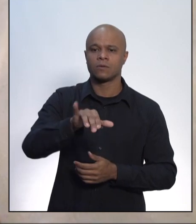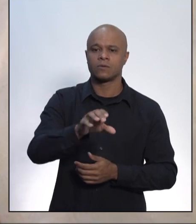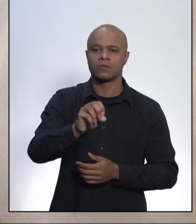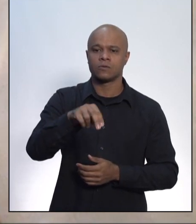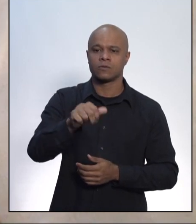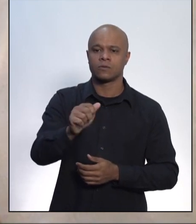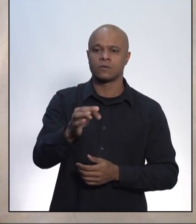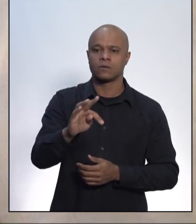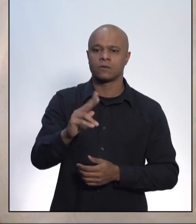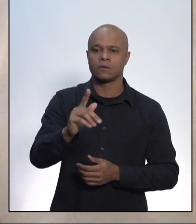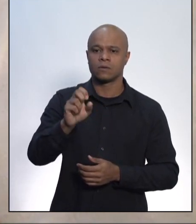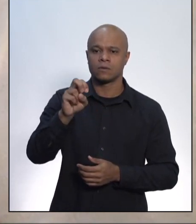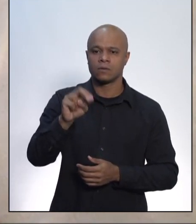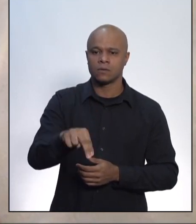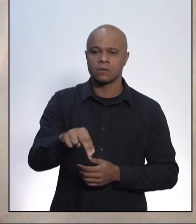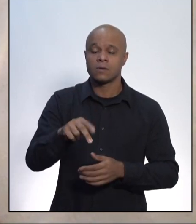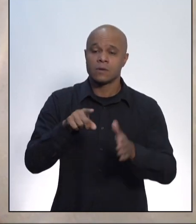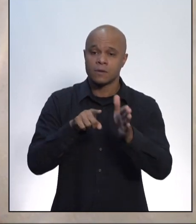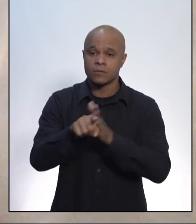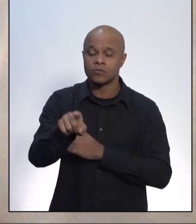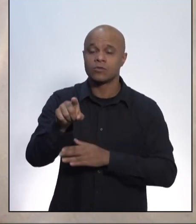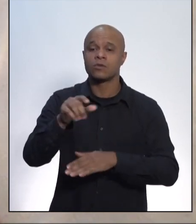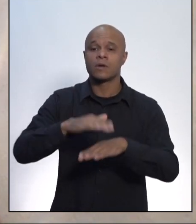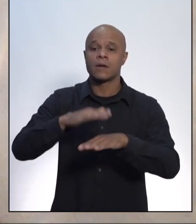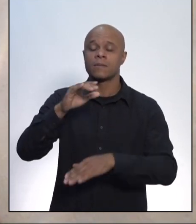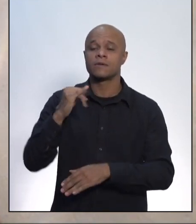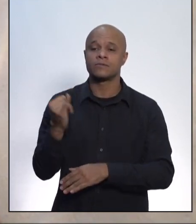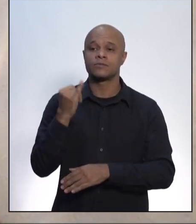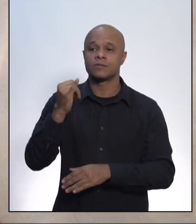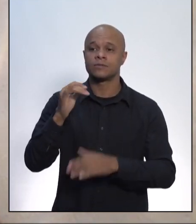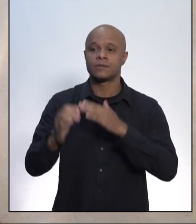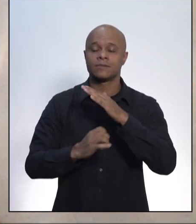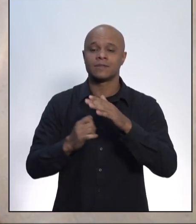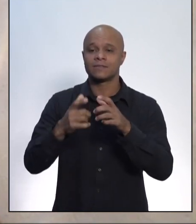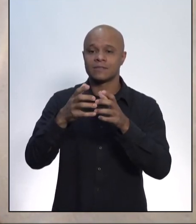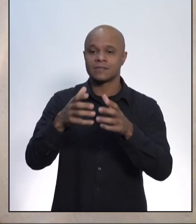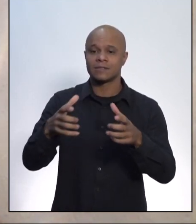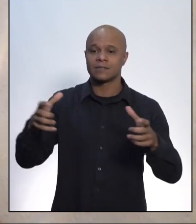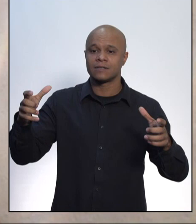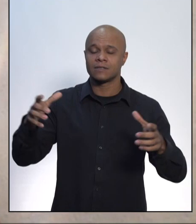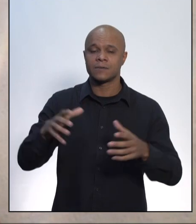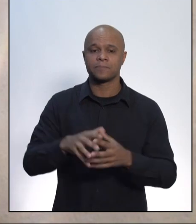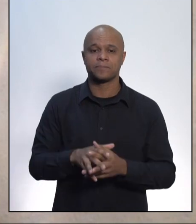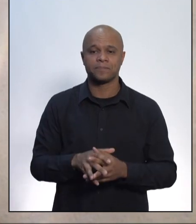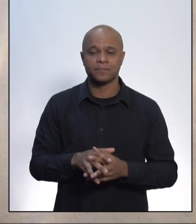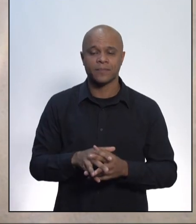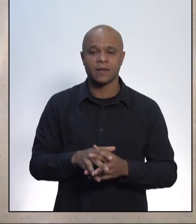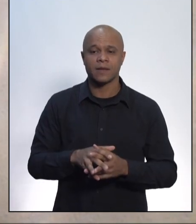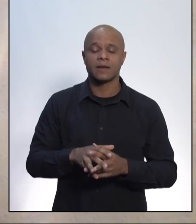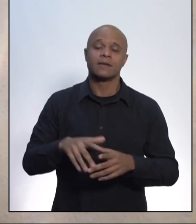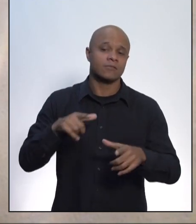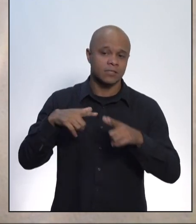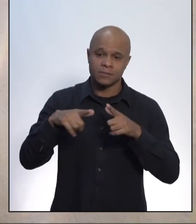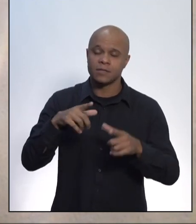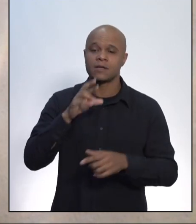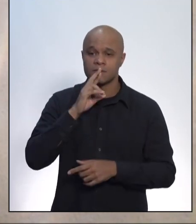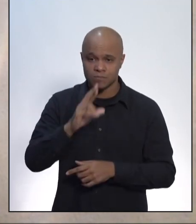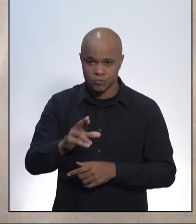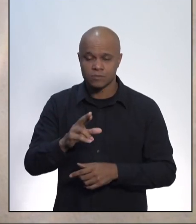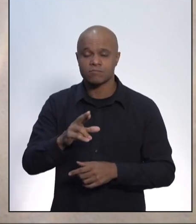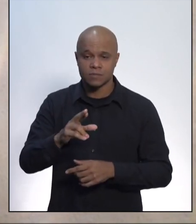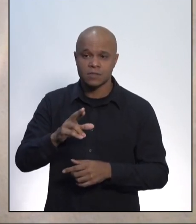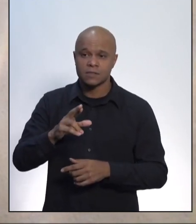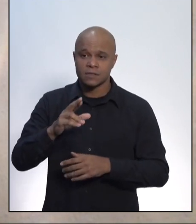perguntando: o que é mais importante para uma empresa crescer no mercado? Eu acho que o mais importante é trabalhar, desenvolver